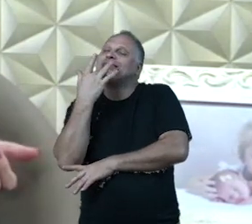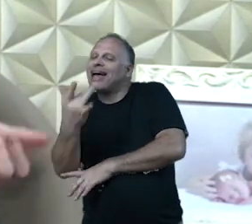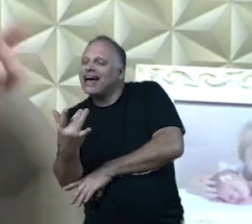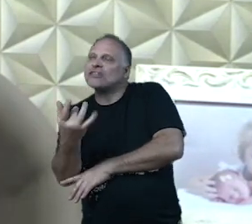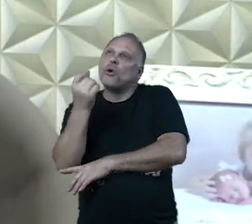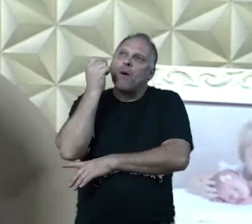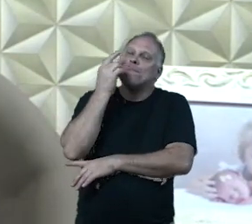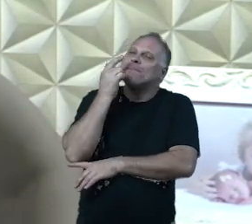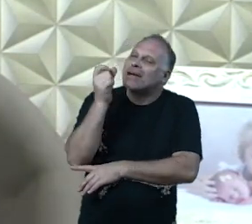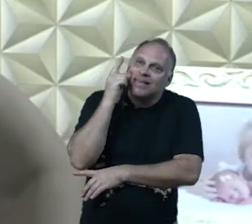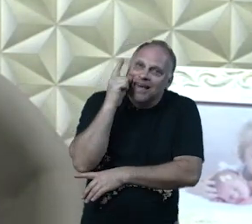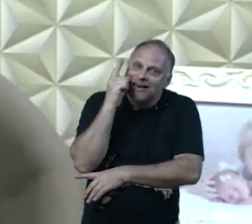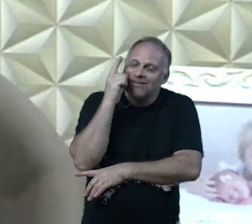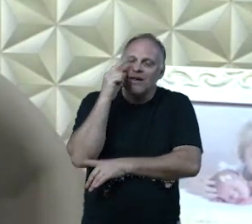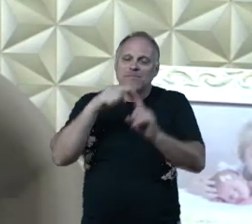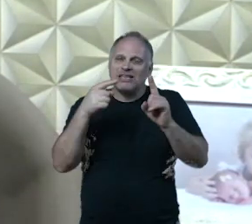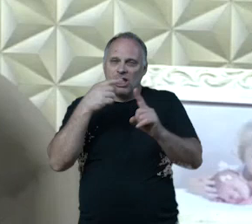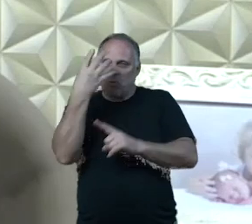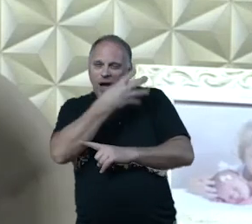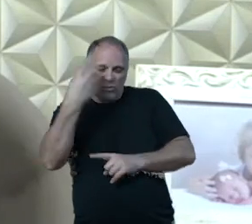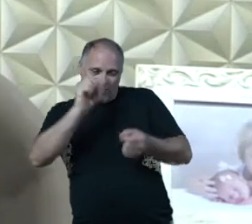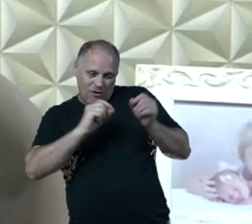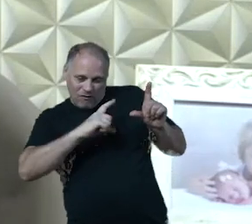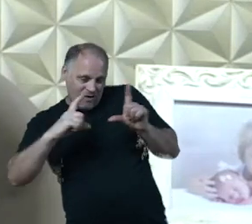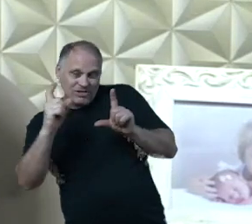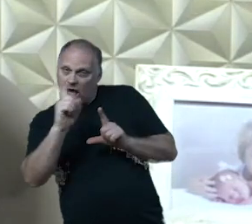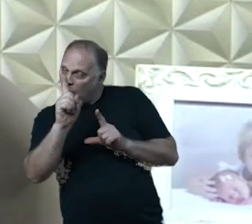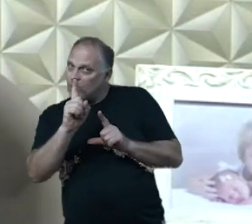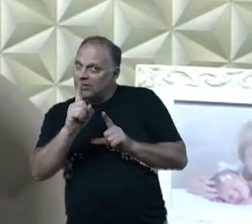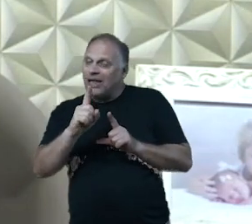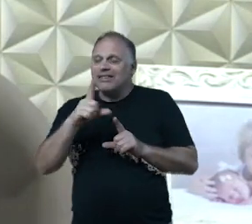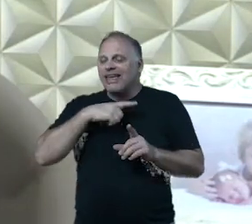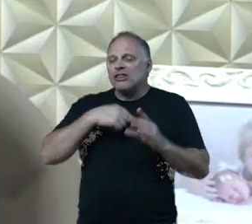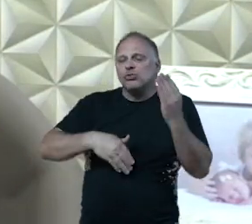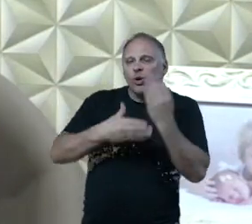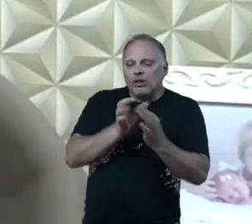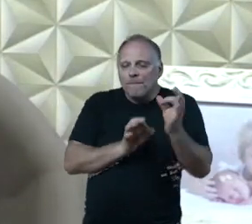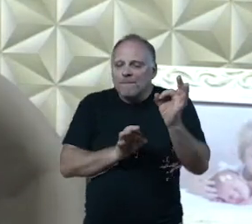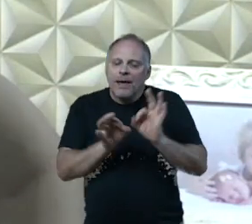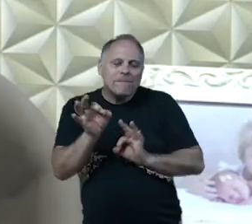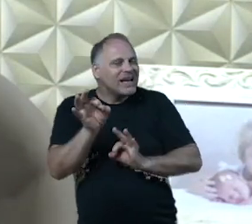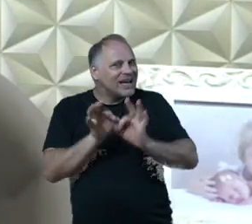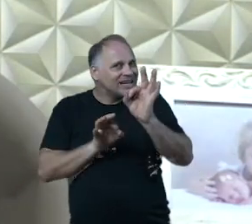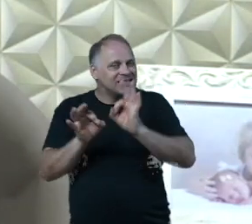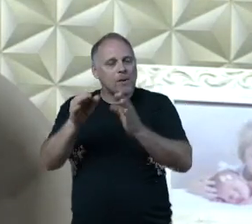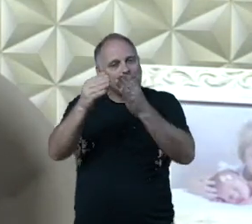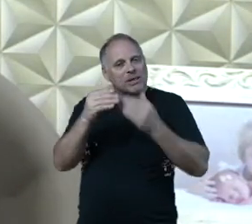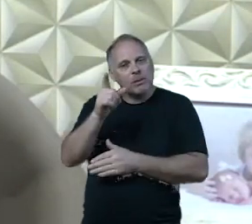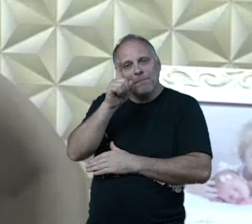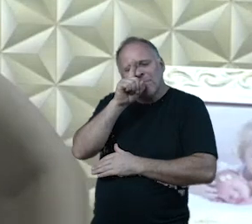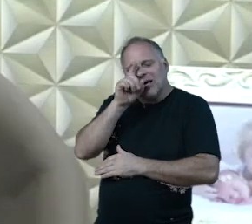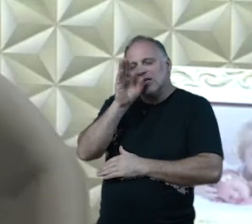tarde, mas com certeza não é esse tempo todo fotografando, assim. Tem toda a parte de preparação, eu peço